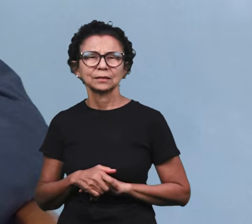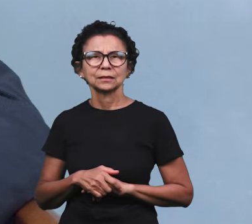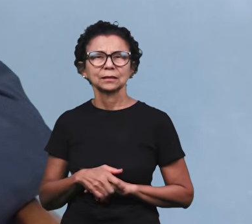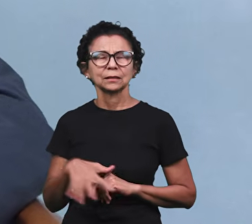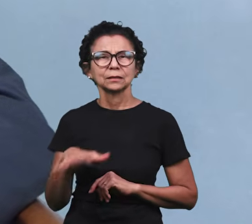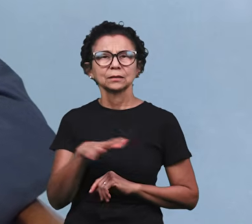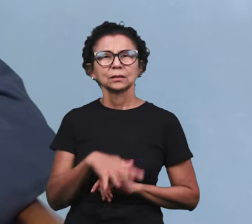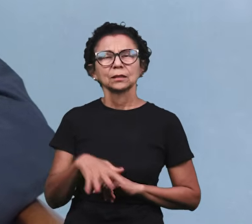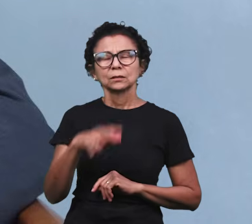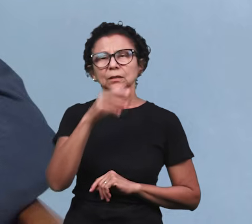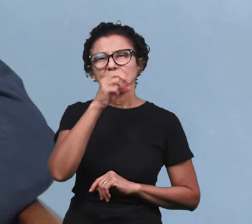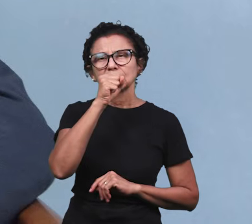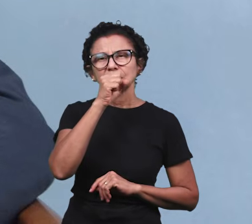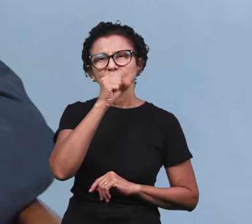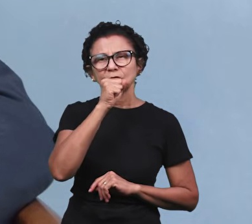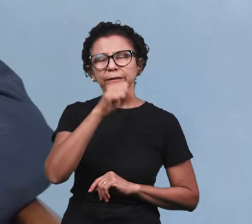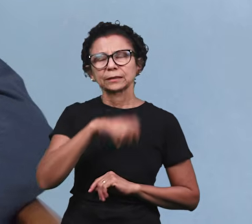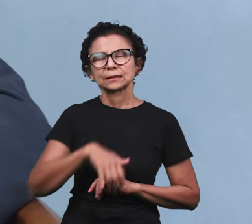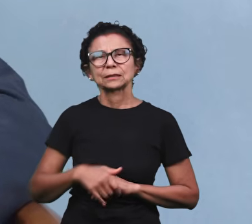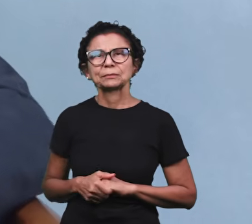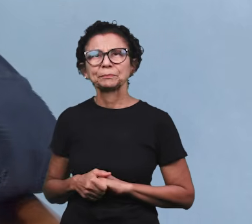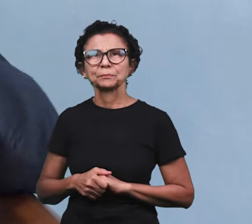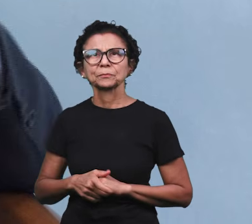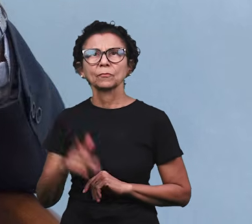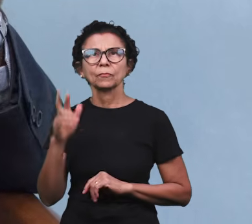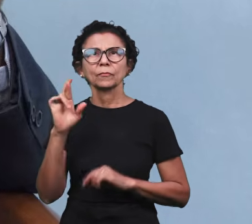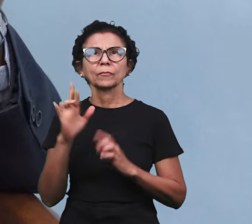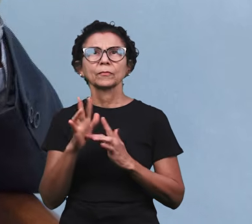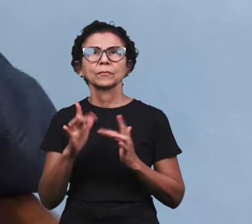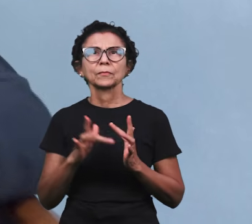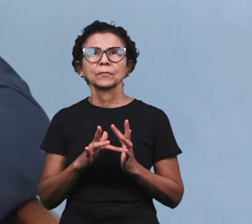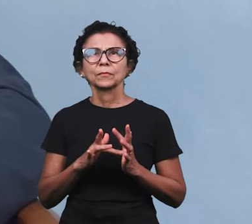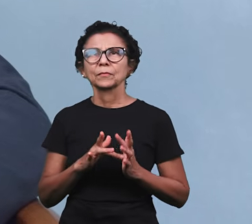Senhor, Daniel, paz do Senhor a todos os irmãos.